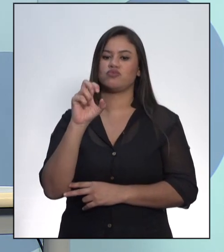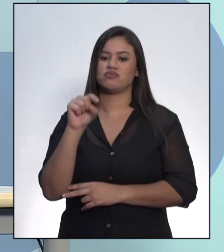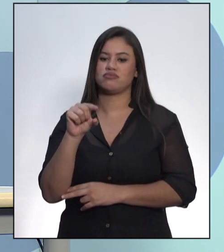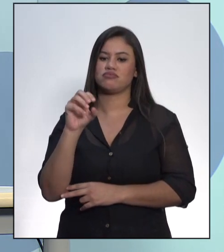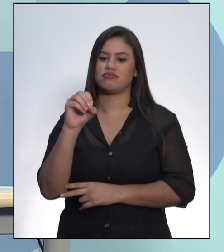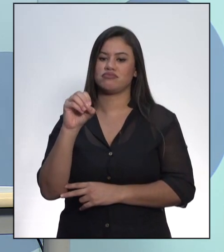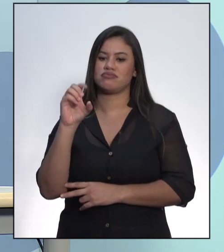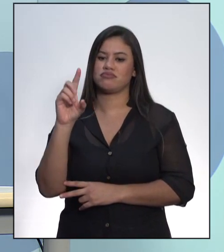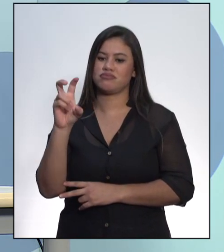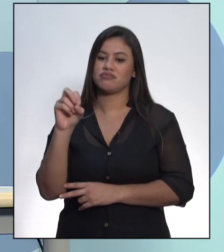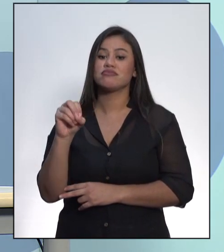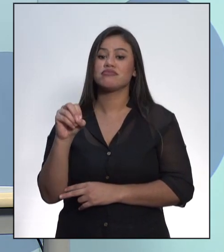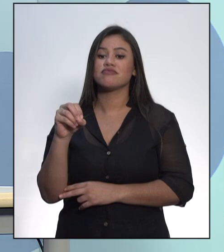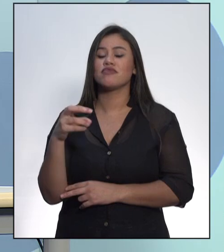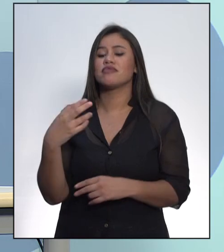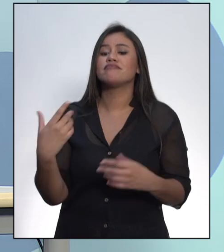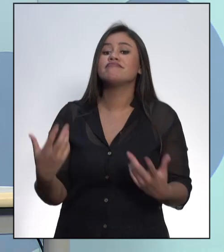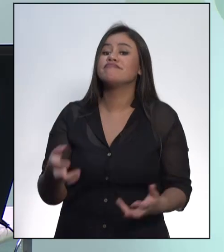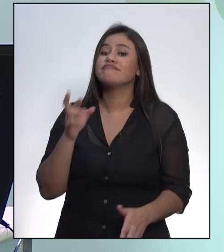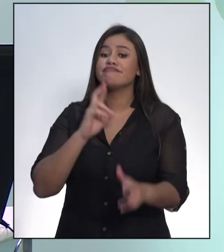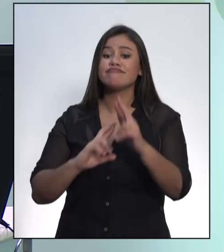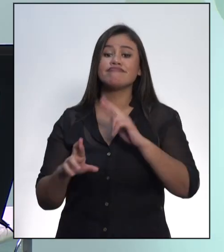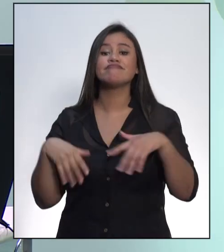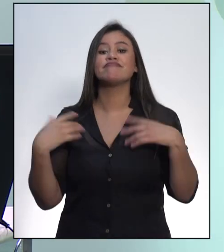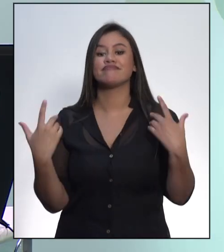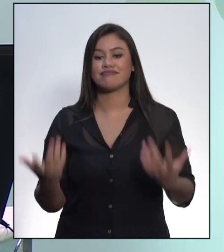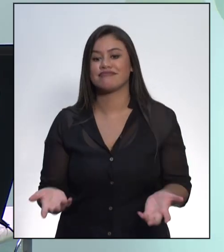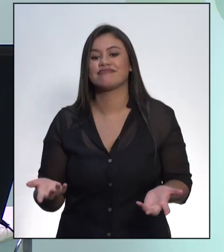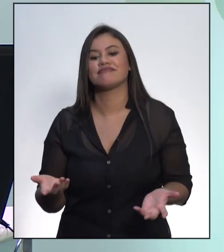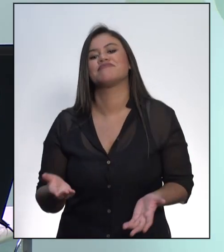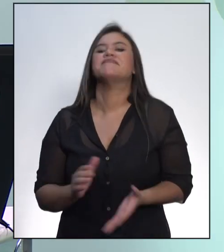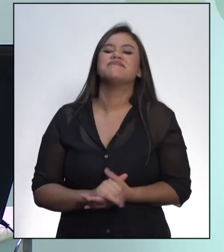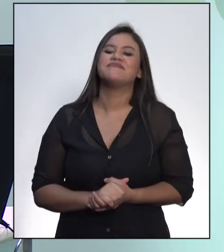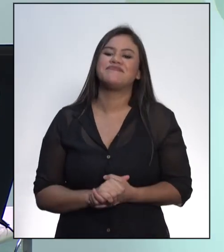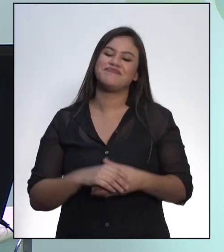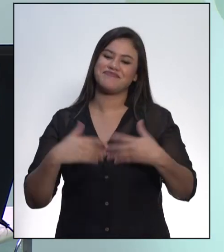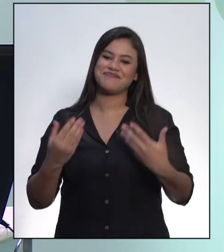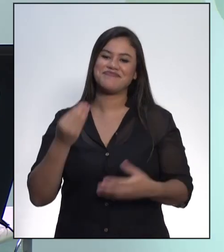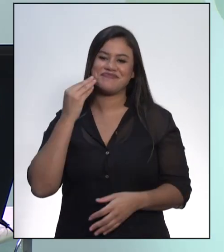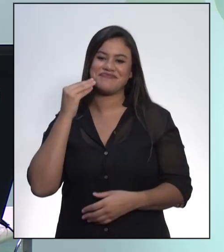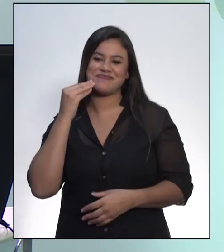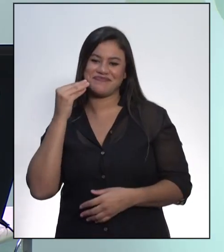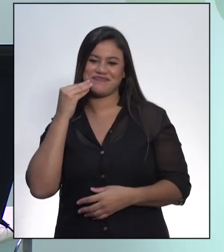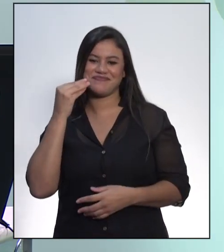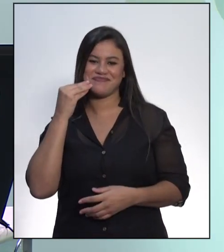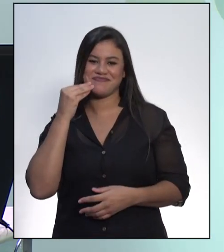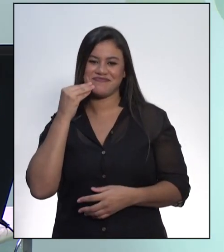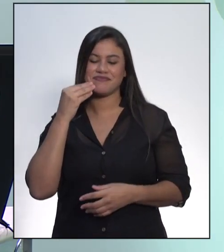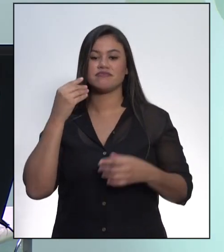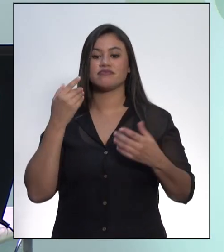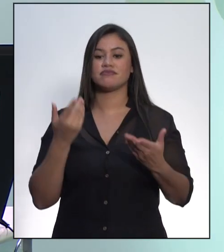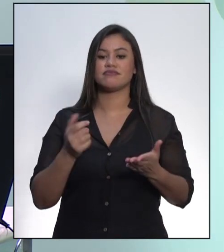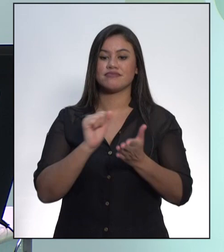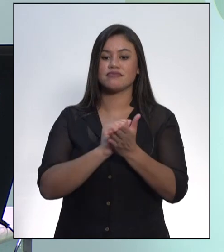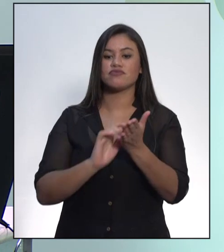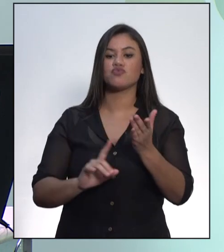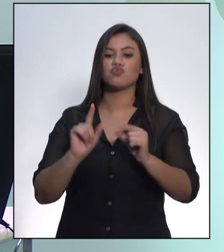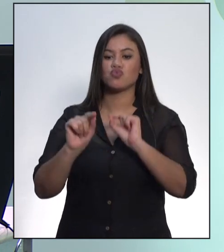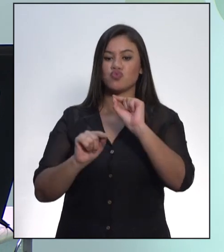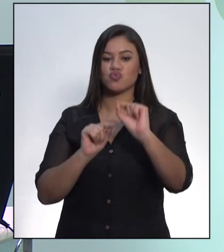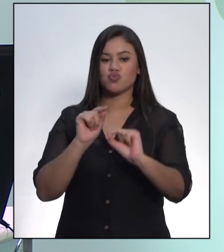também, 5.050. E aí? Então tá? Então vamos tentar resolver essa questão, né? Essa questão, basicamente, nós